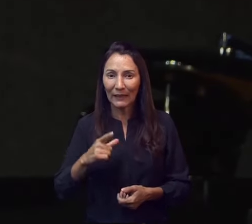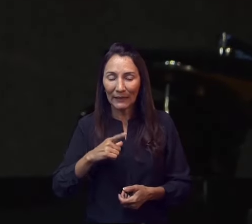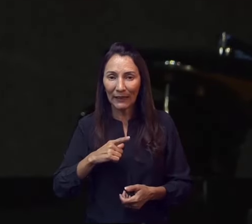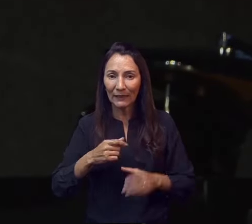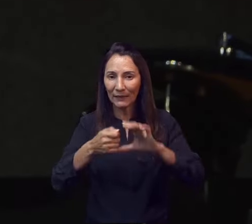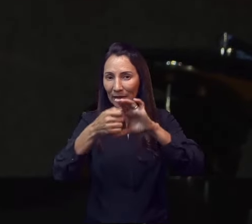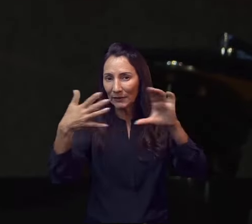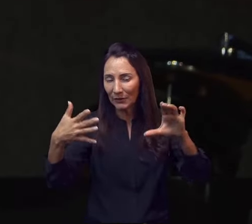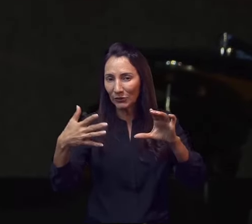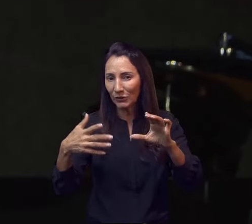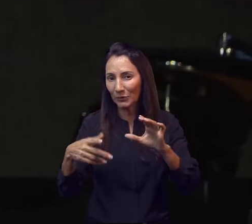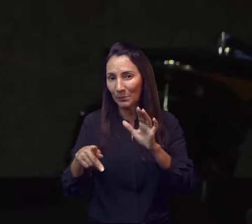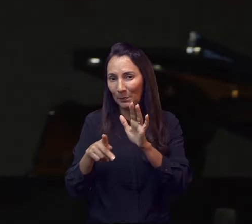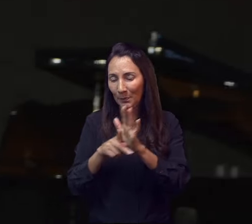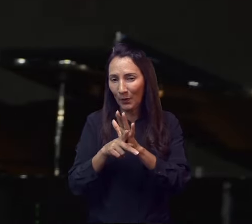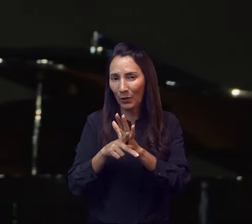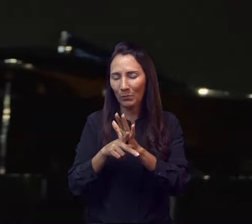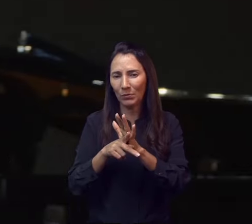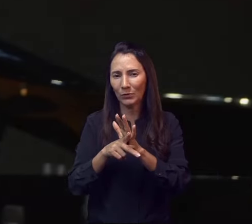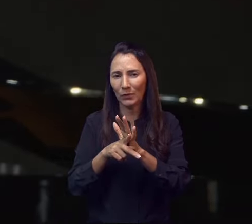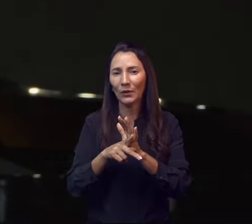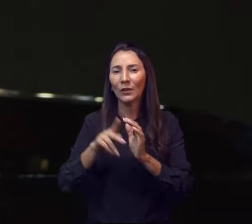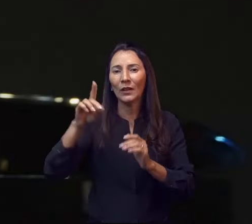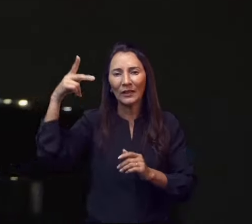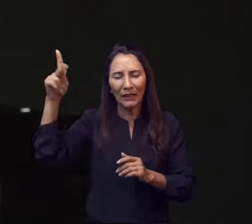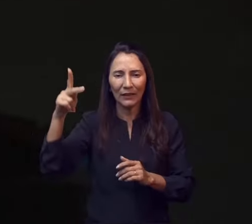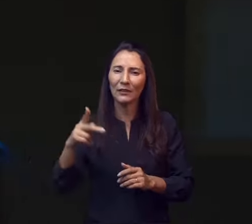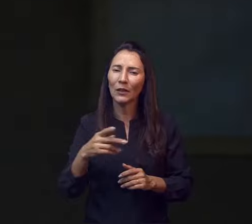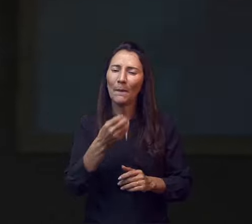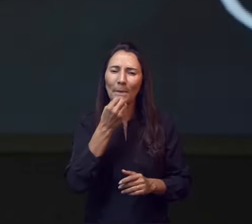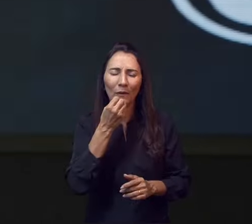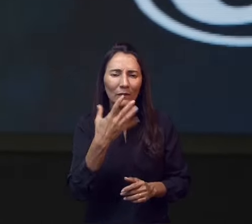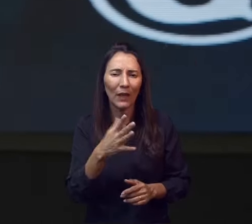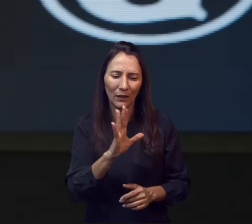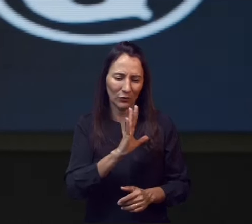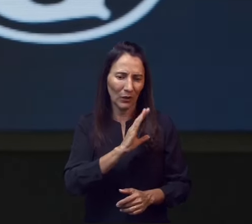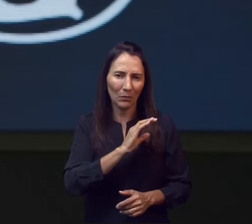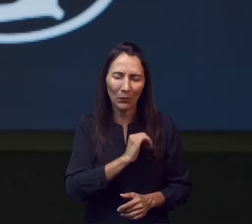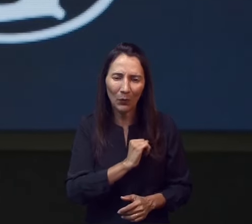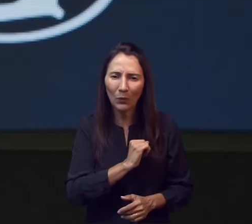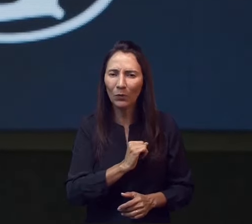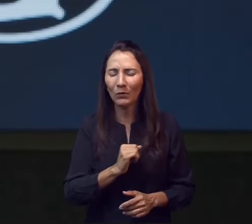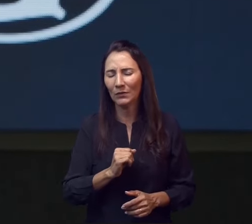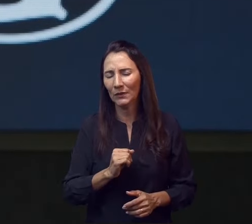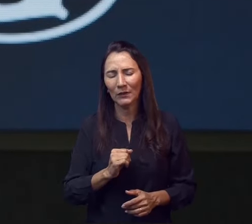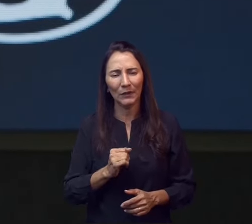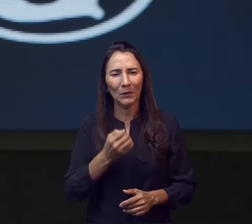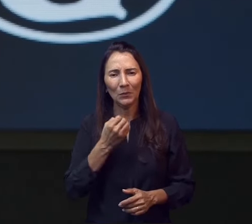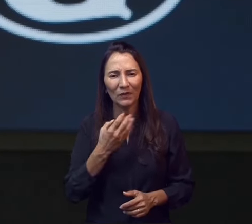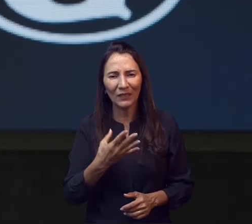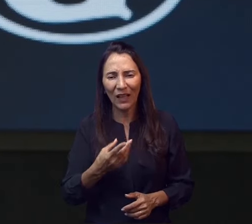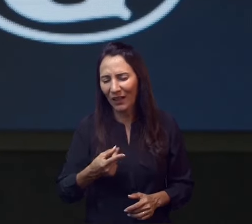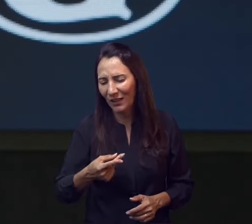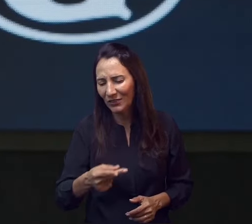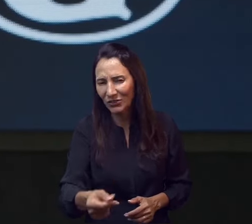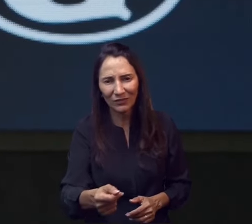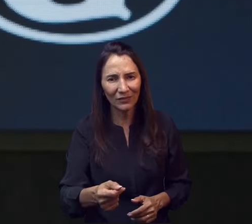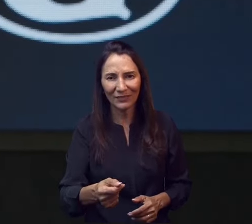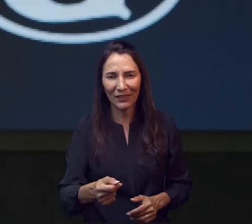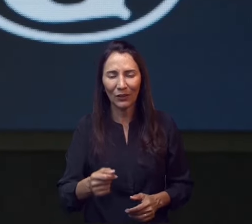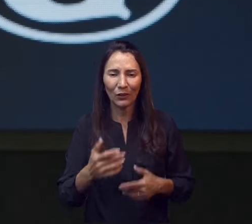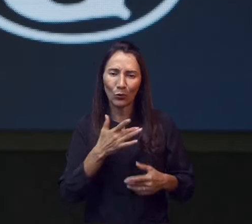exclusivos bondade amor longanimidade benignidade compaixão são atributos